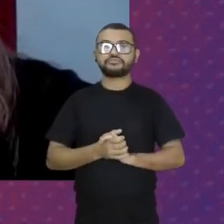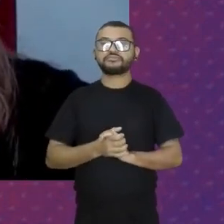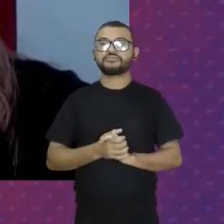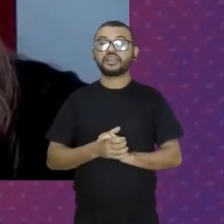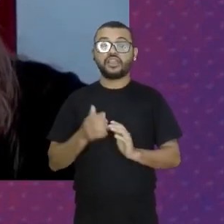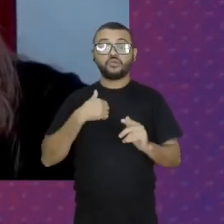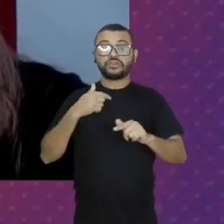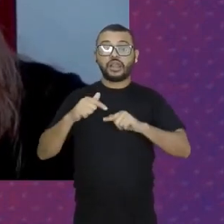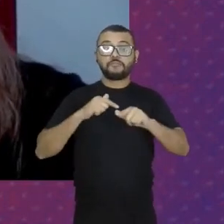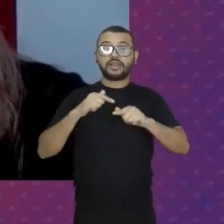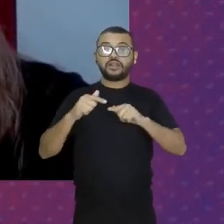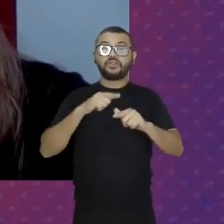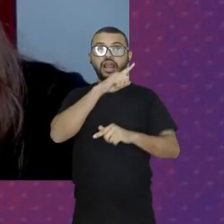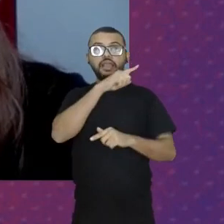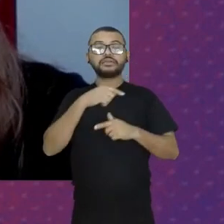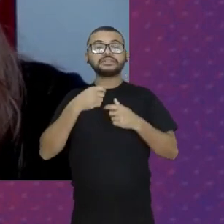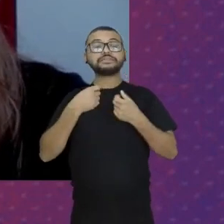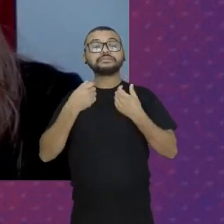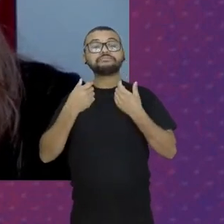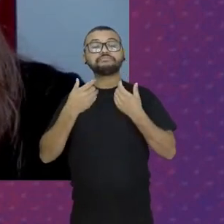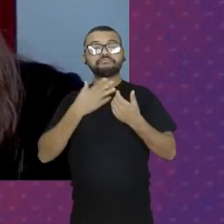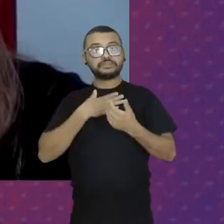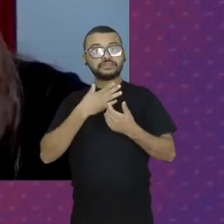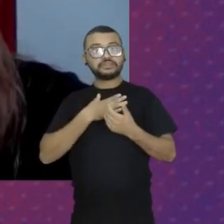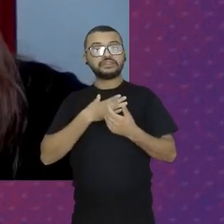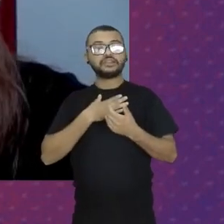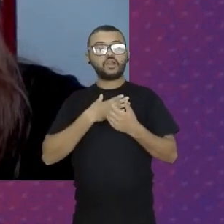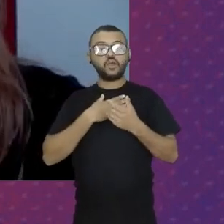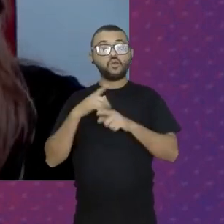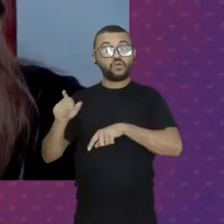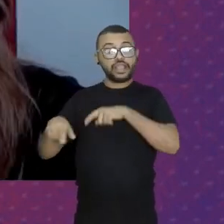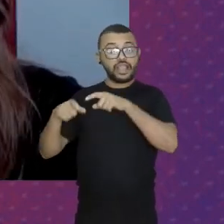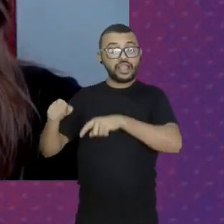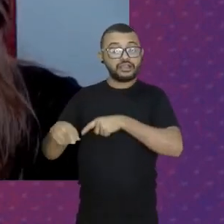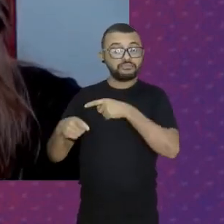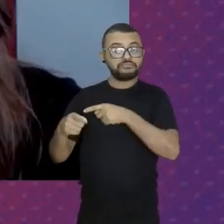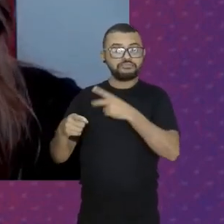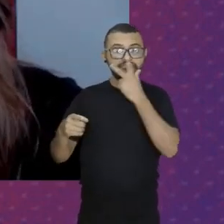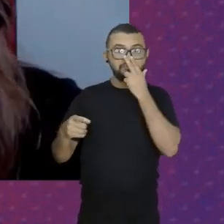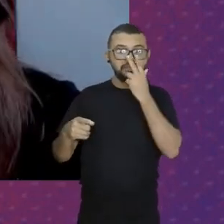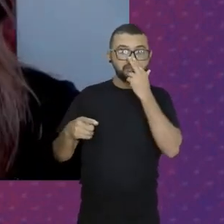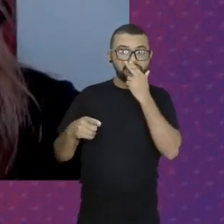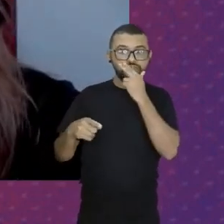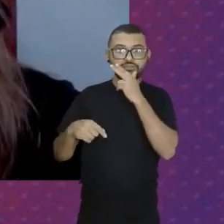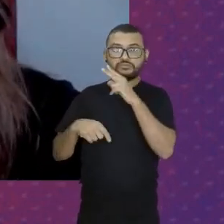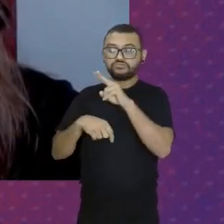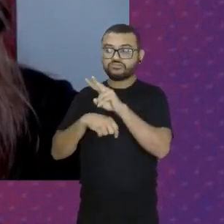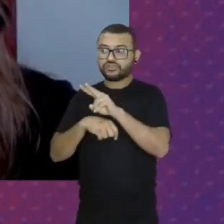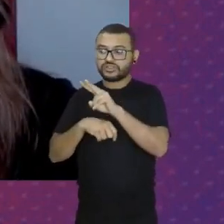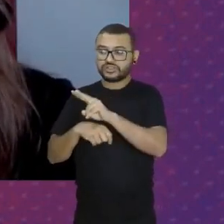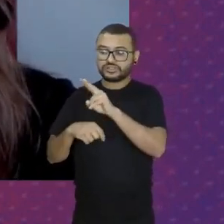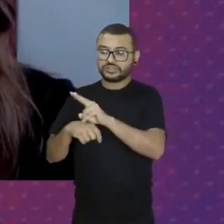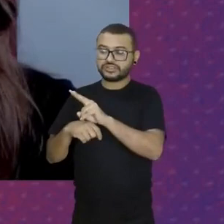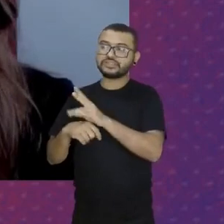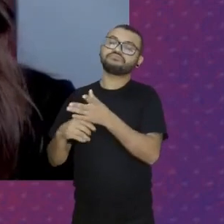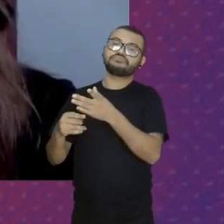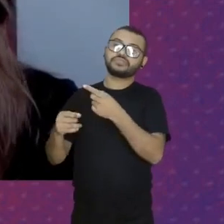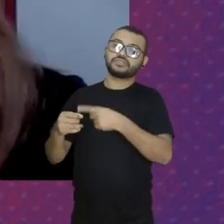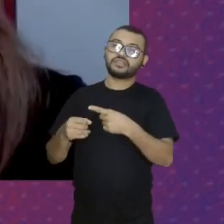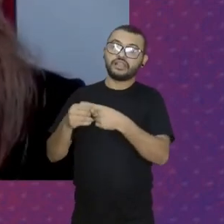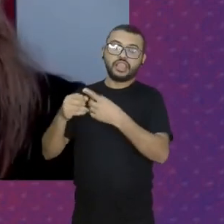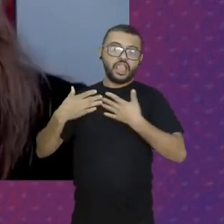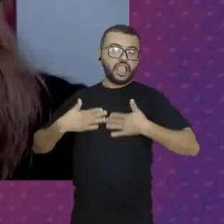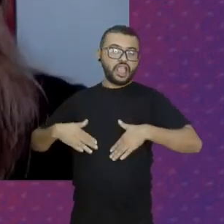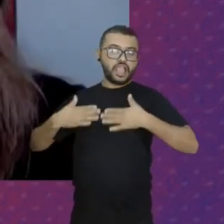eu trabalho e atuo, a gente tem dito como que o campo funciona também como uma reserva de cuidados para a cidade. Então, repousa aí